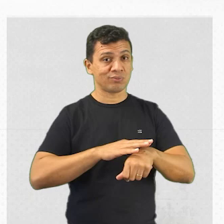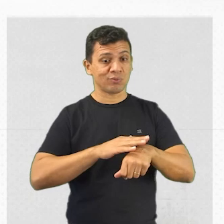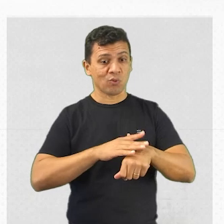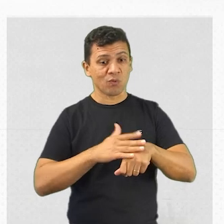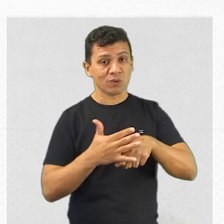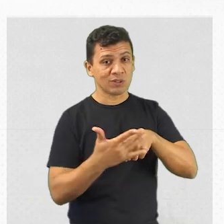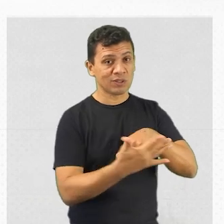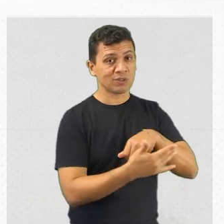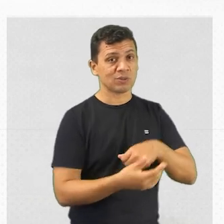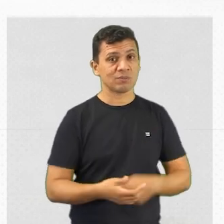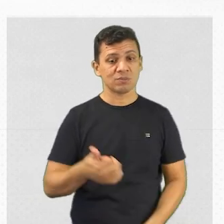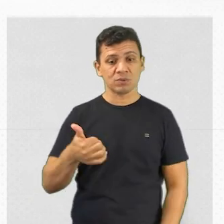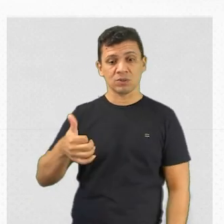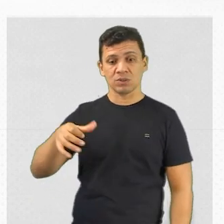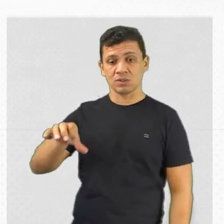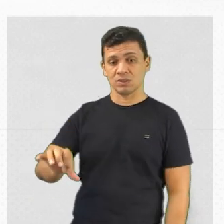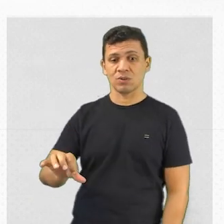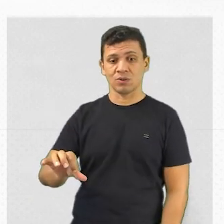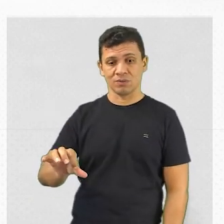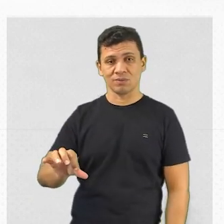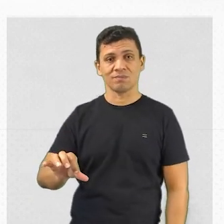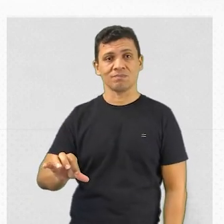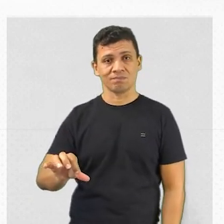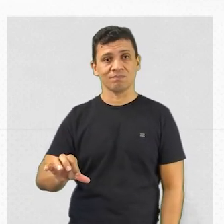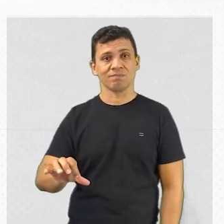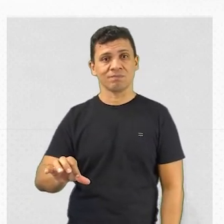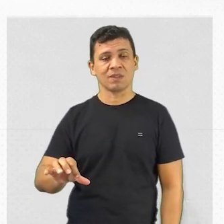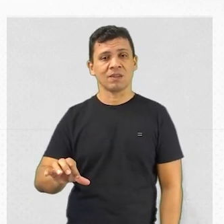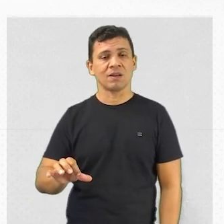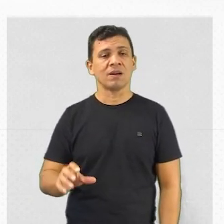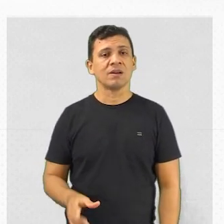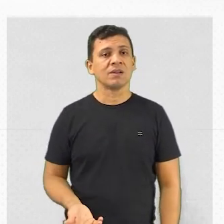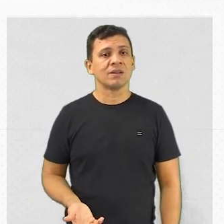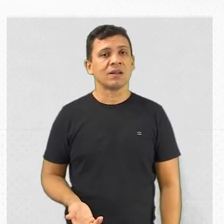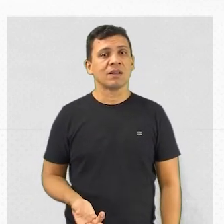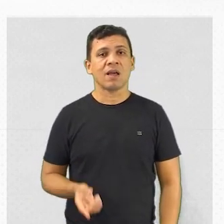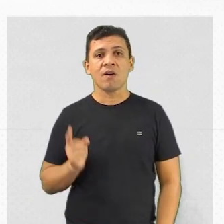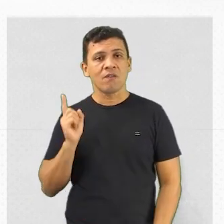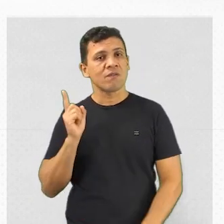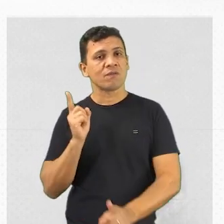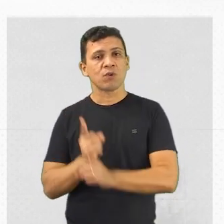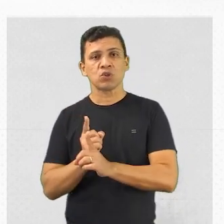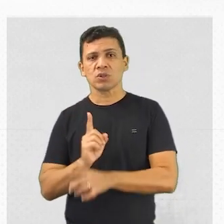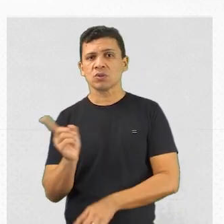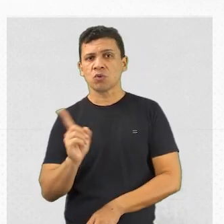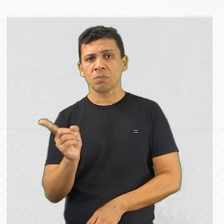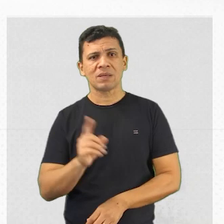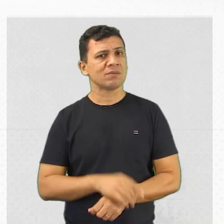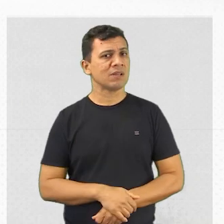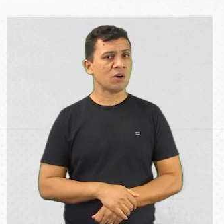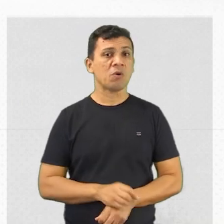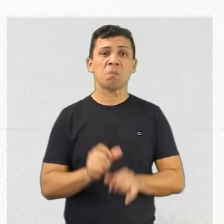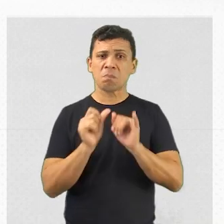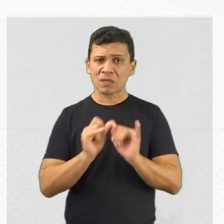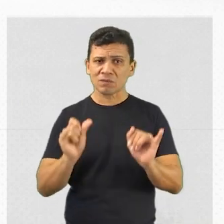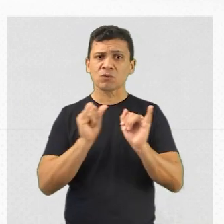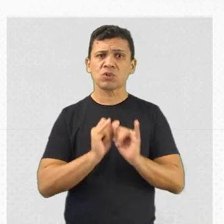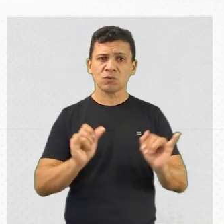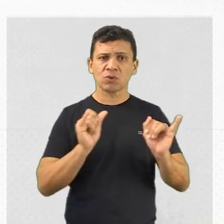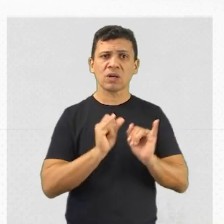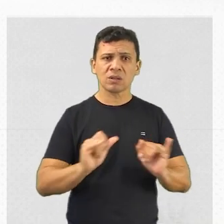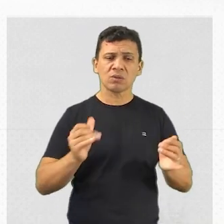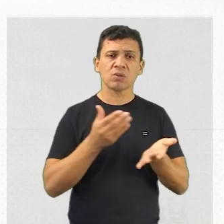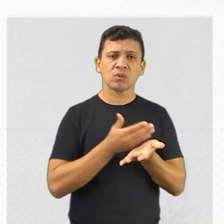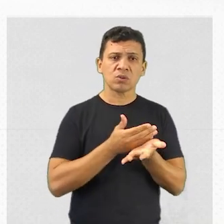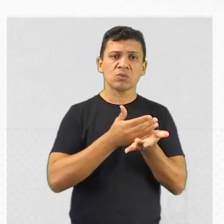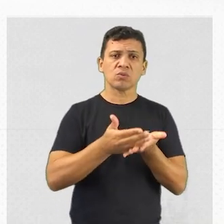né, do vírus ali do SARS-CoV-2, né, que não foi descoberto, mas foi imensamente divulgado ali no